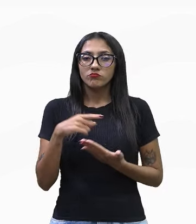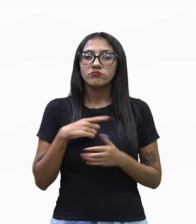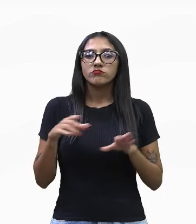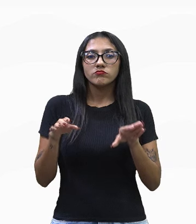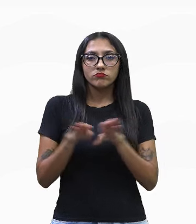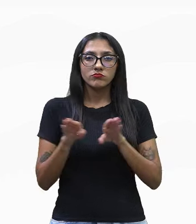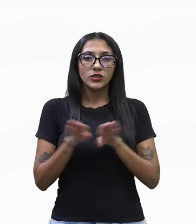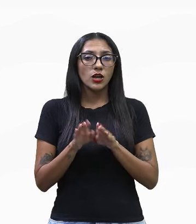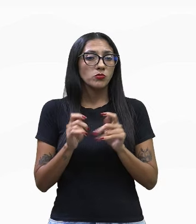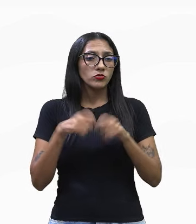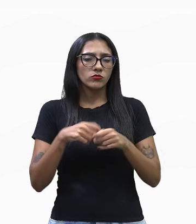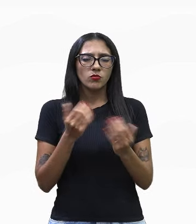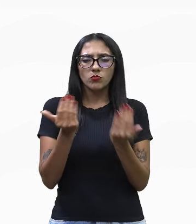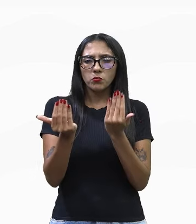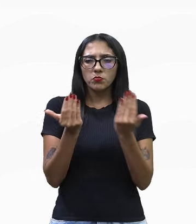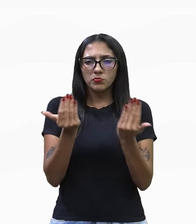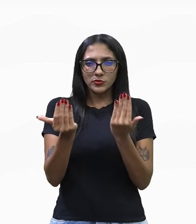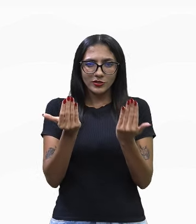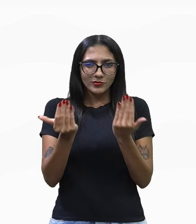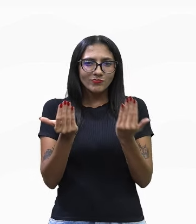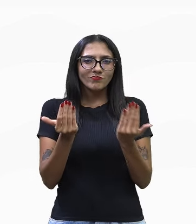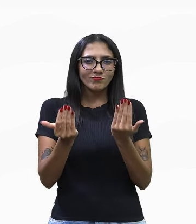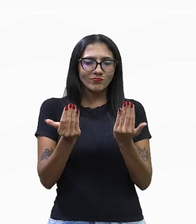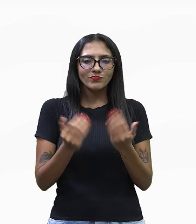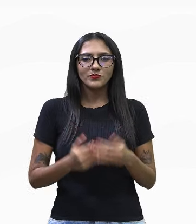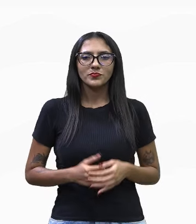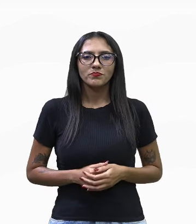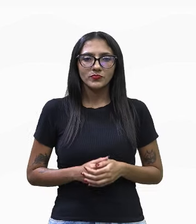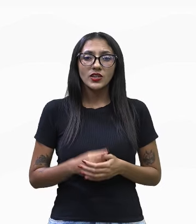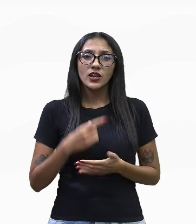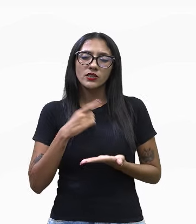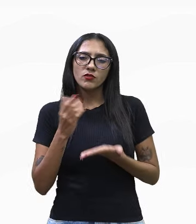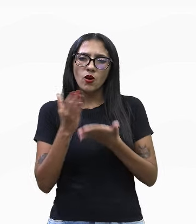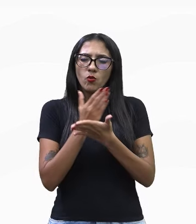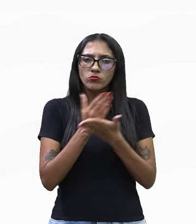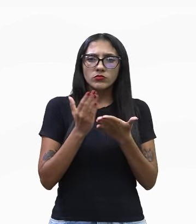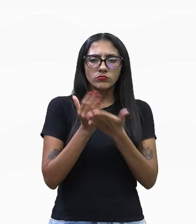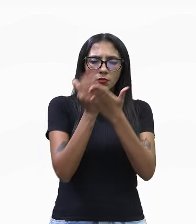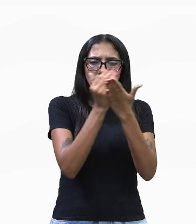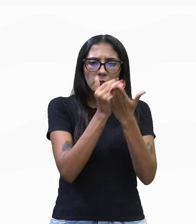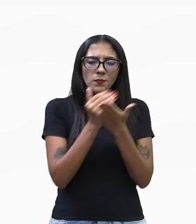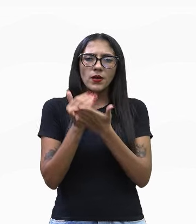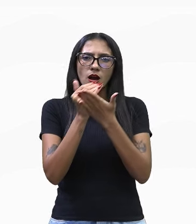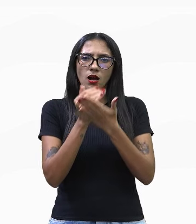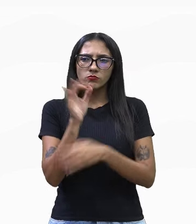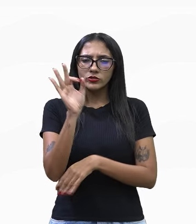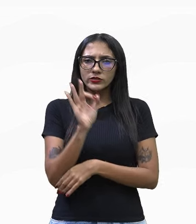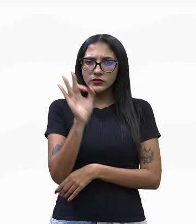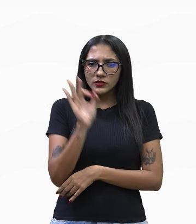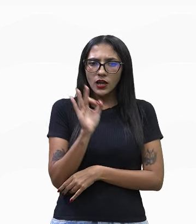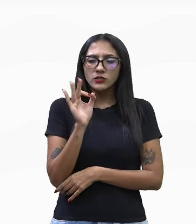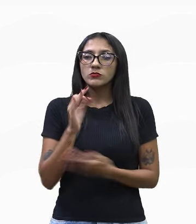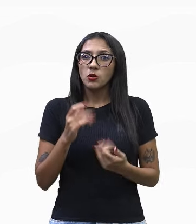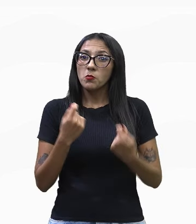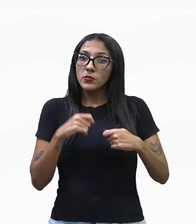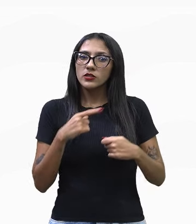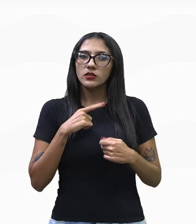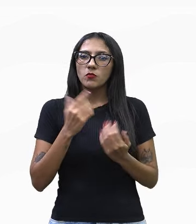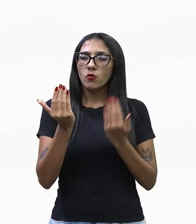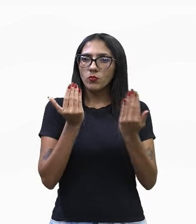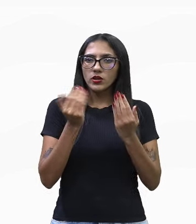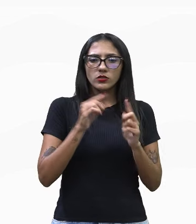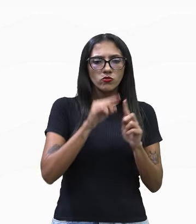para comparar não é é teve dado teve número teve percentual vai ter ali uma comparação teve o